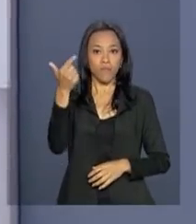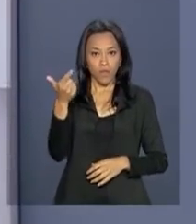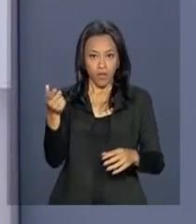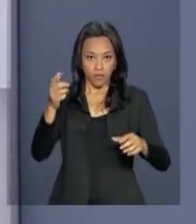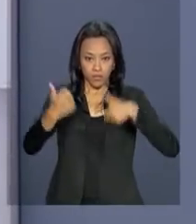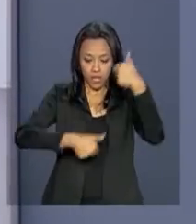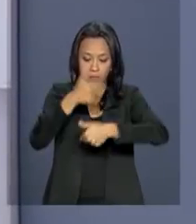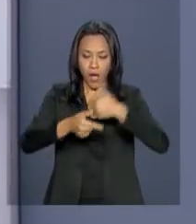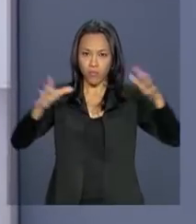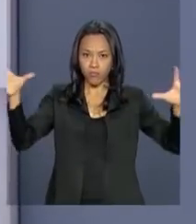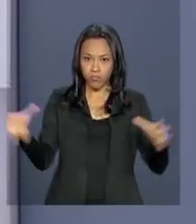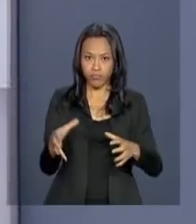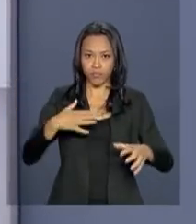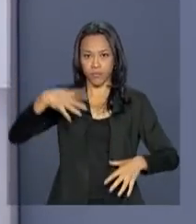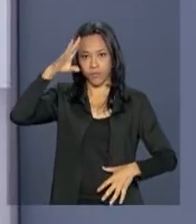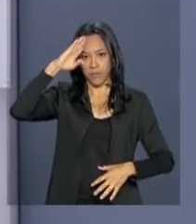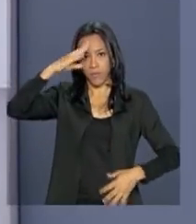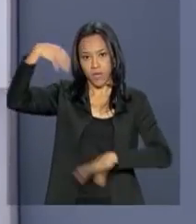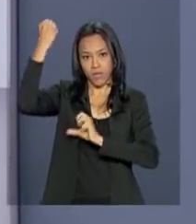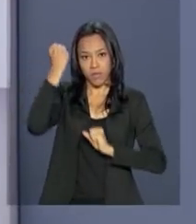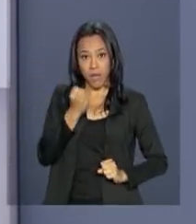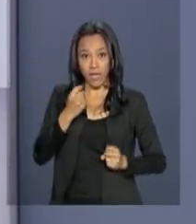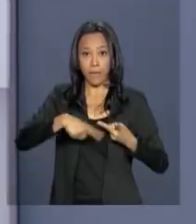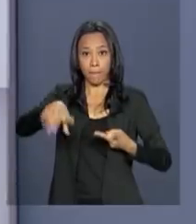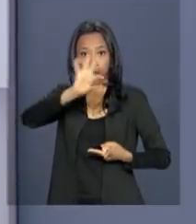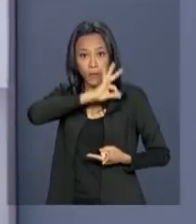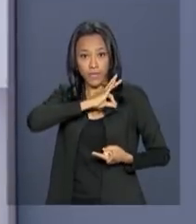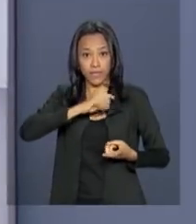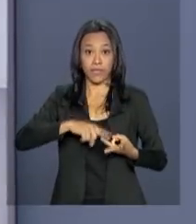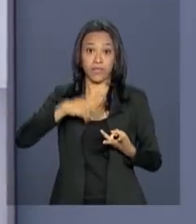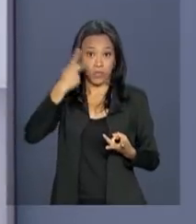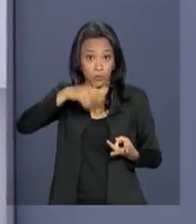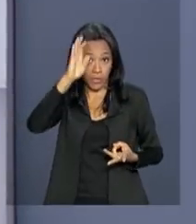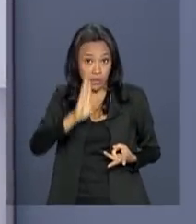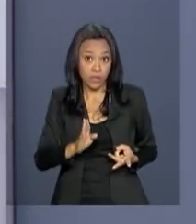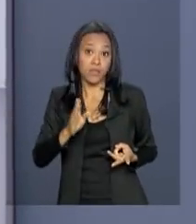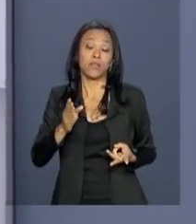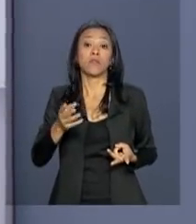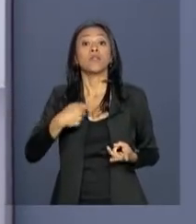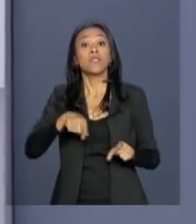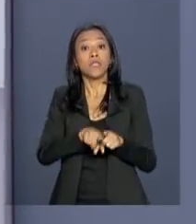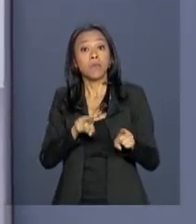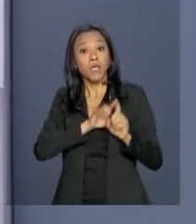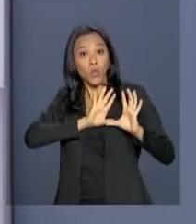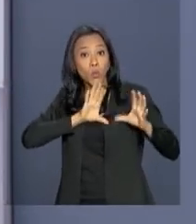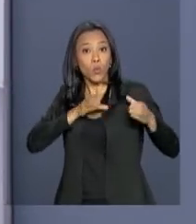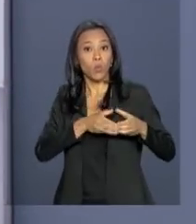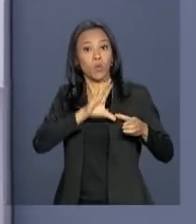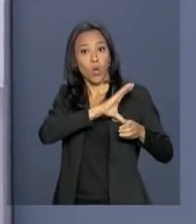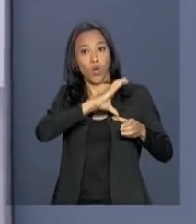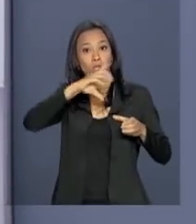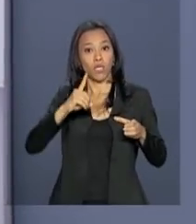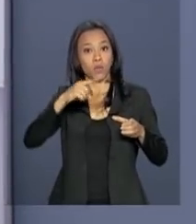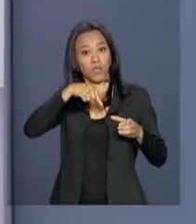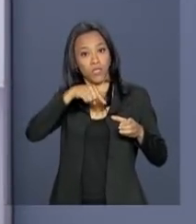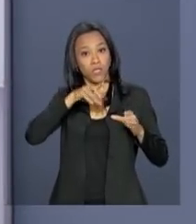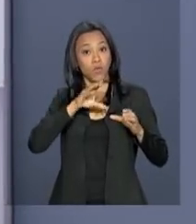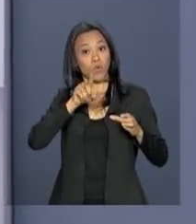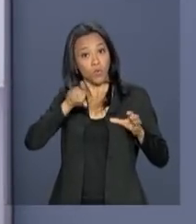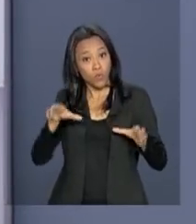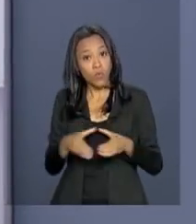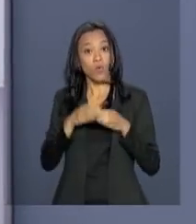entre as forças armadas a polícia civil o exército brasileiro e agentes da coordenadoria de recursos especiais